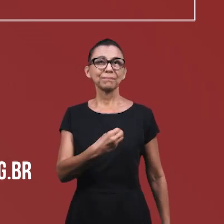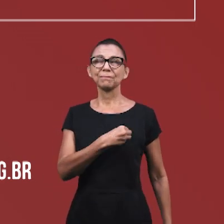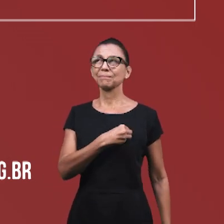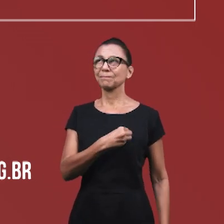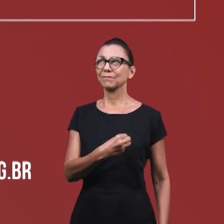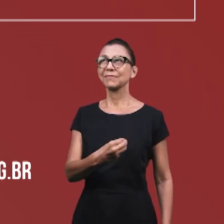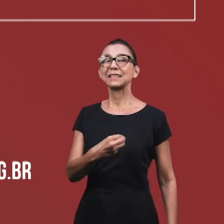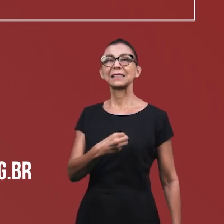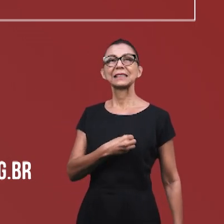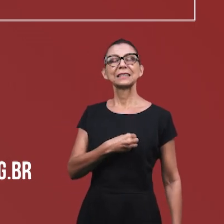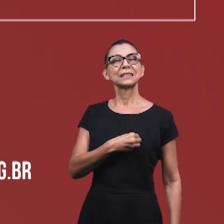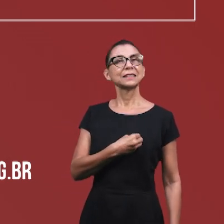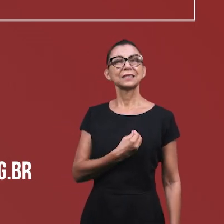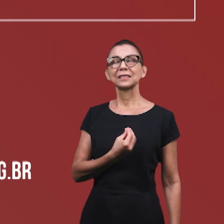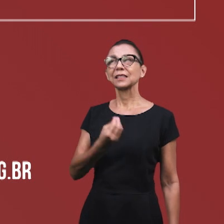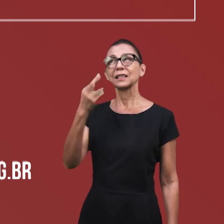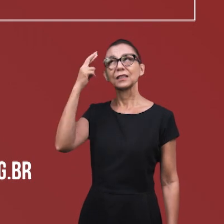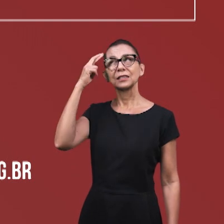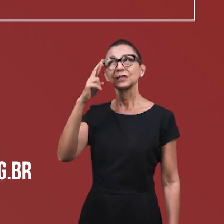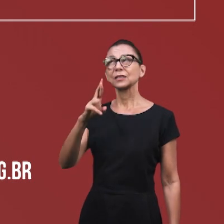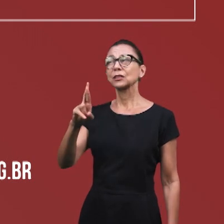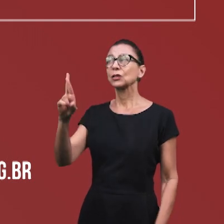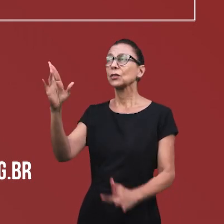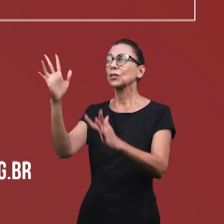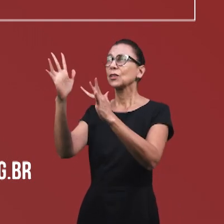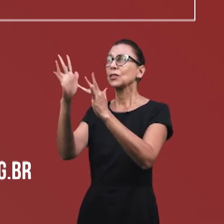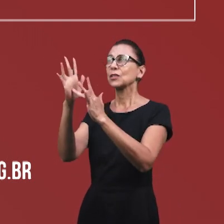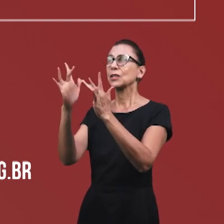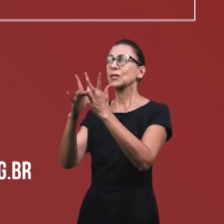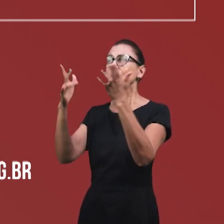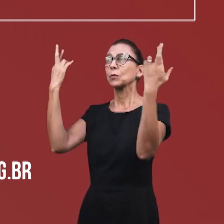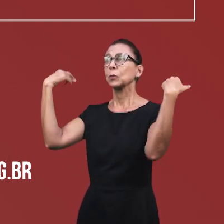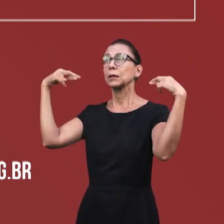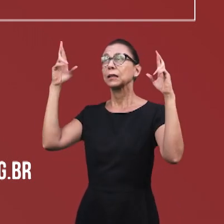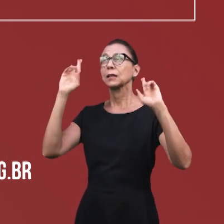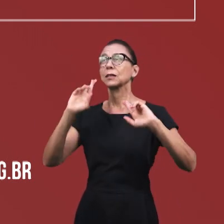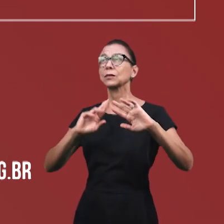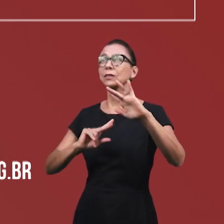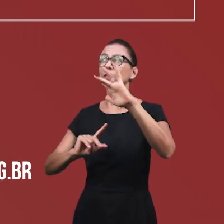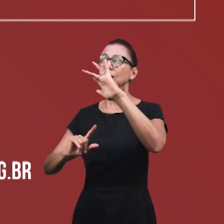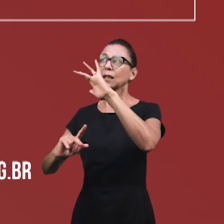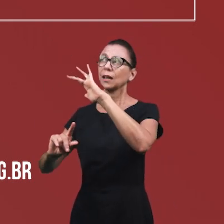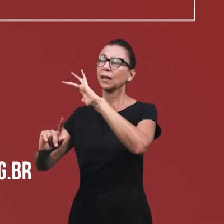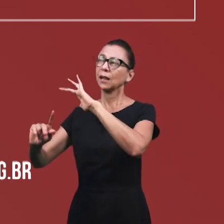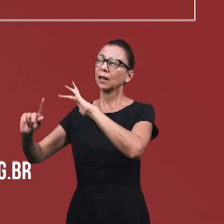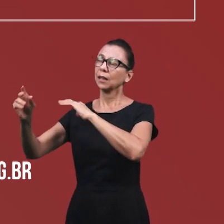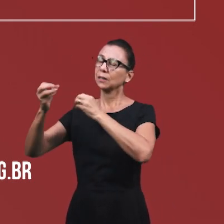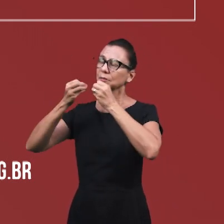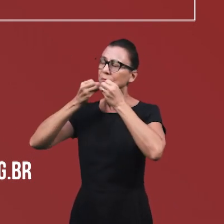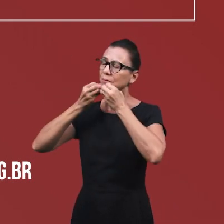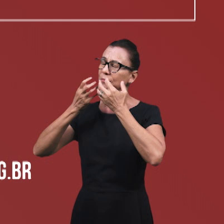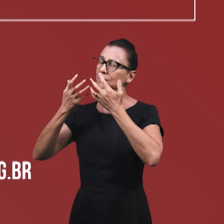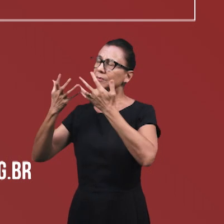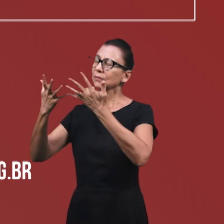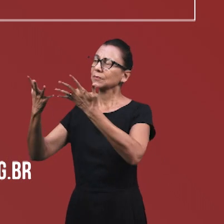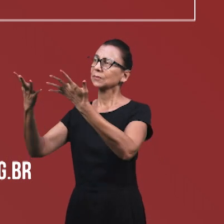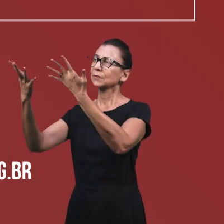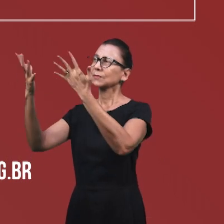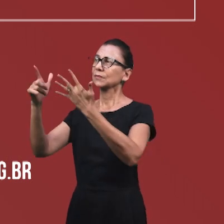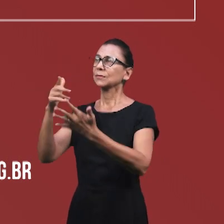ti, Jesus, Cordeiro eterno, confesso que és